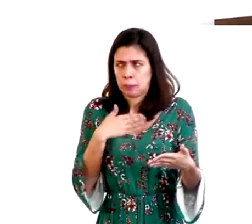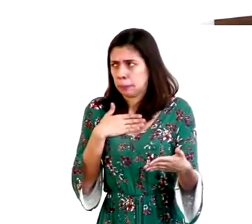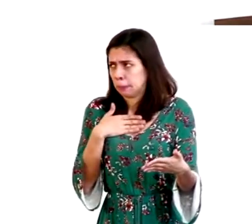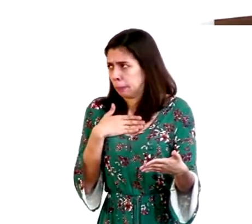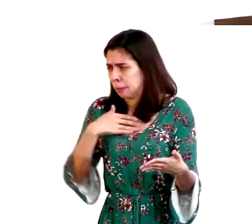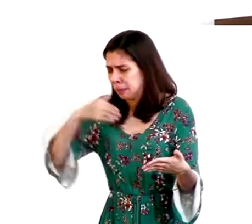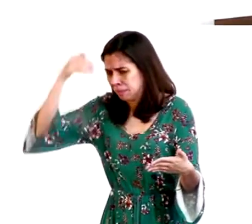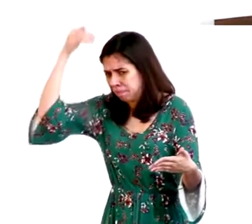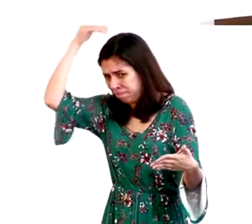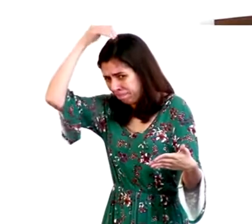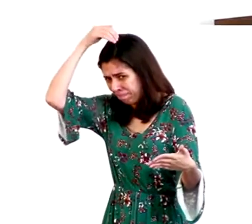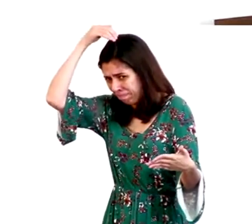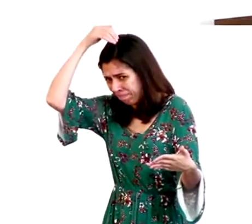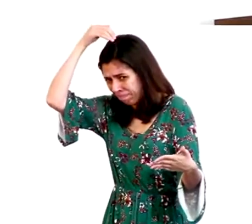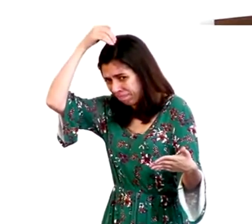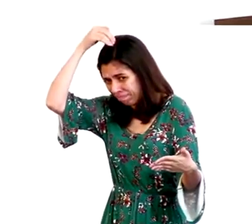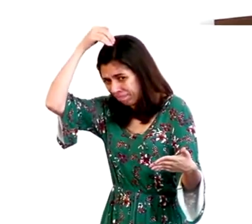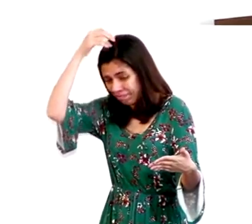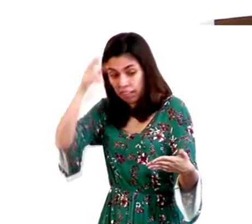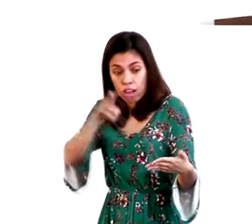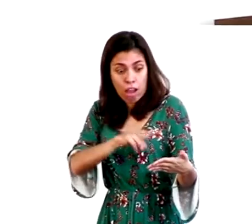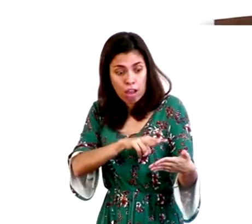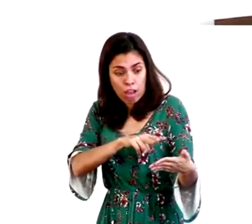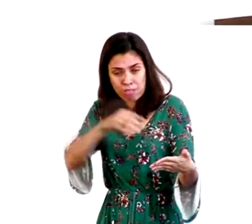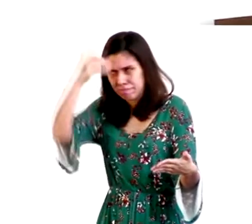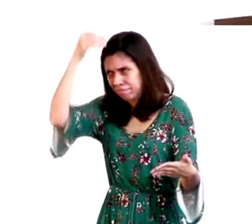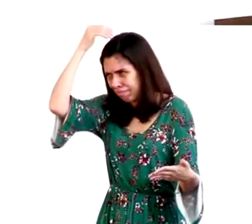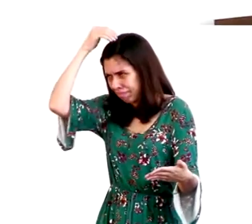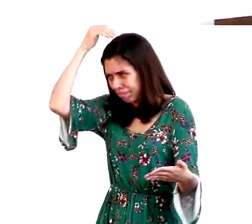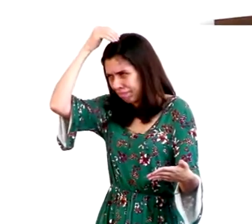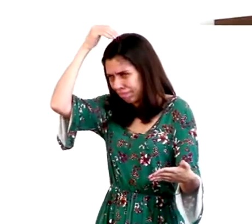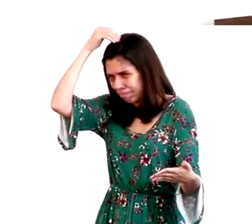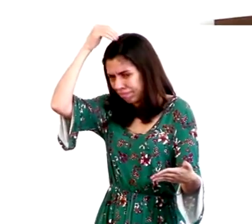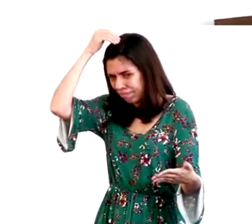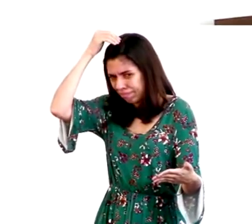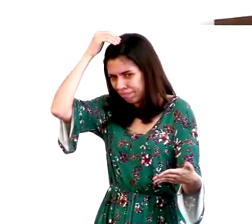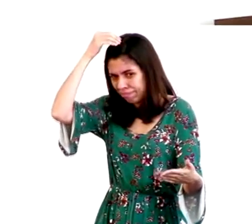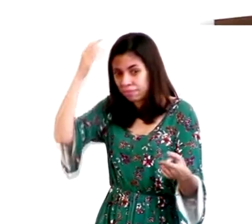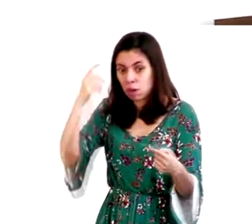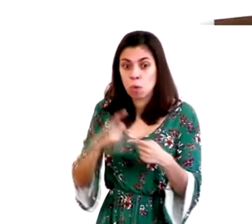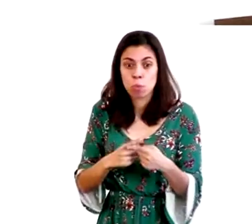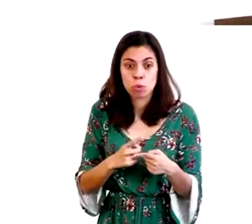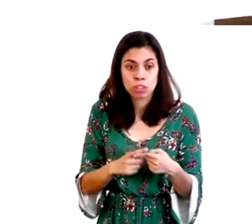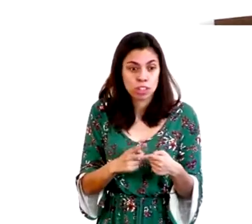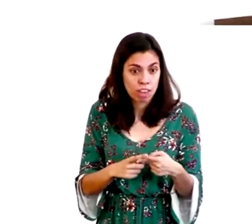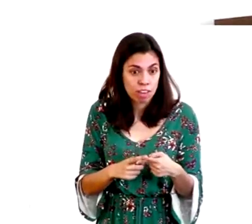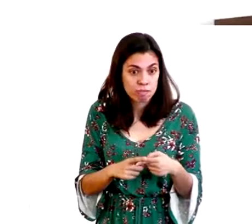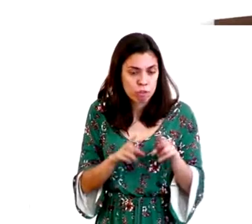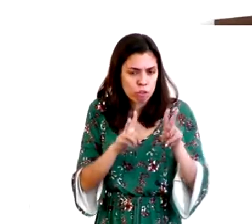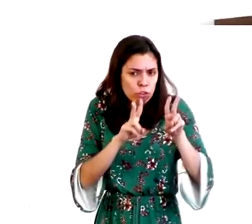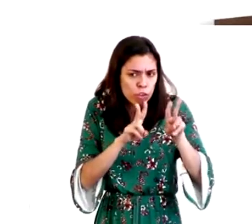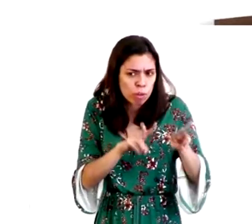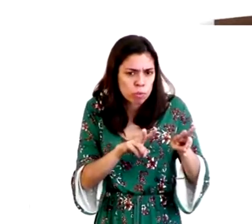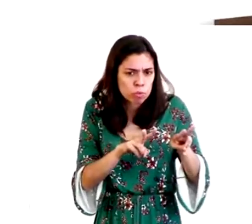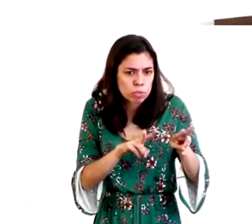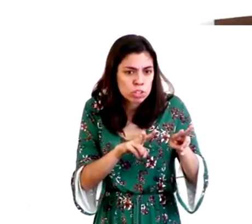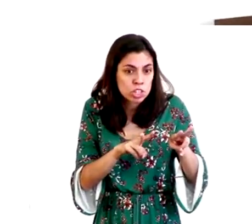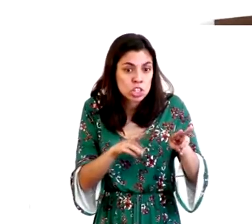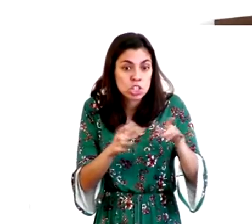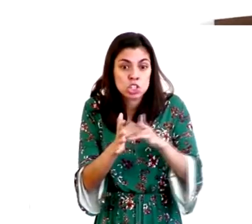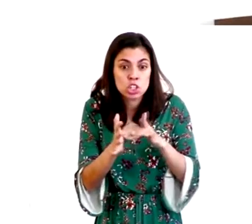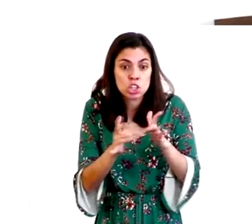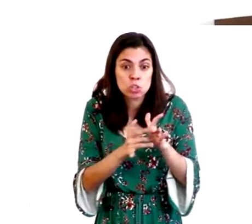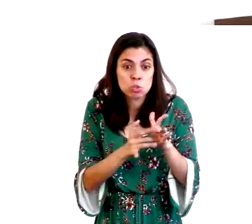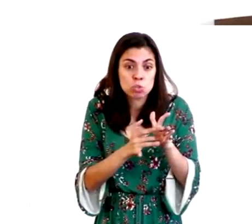Como já falei, tentar aplicar os ensinos de Jesus no Sermão do Monte, sem um